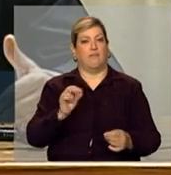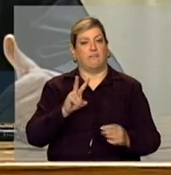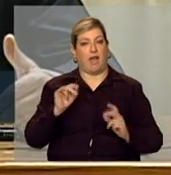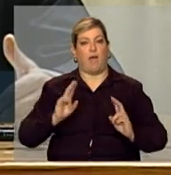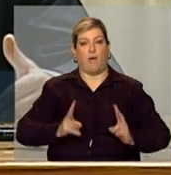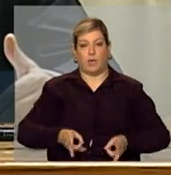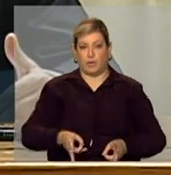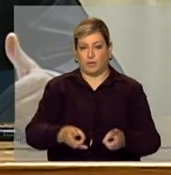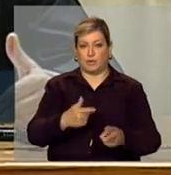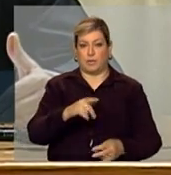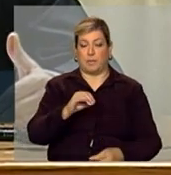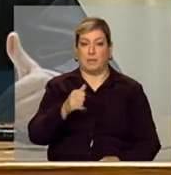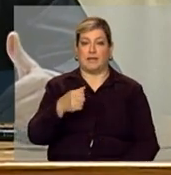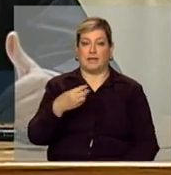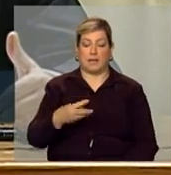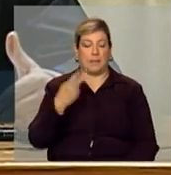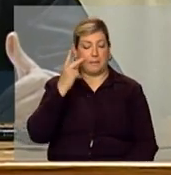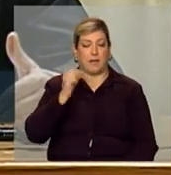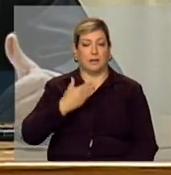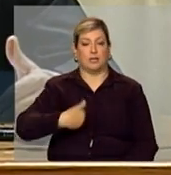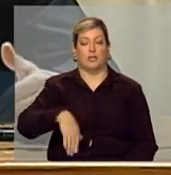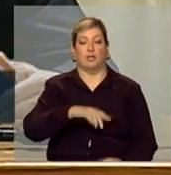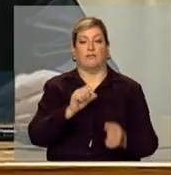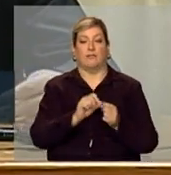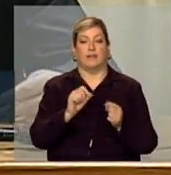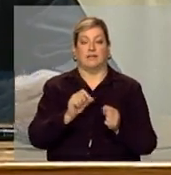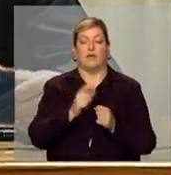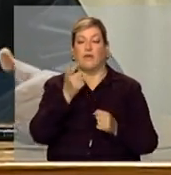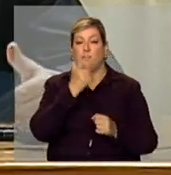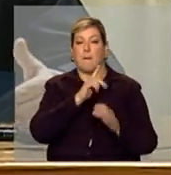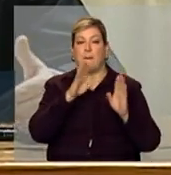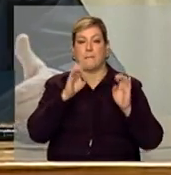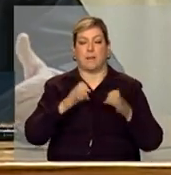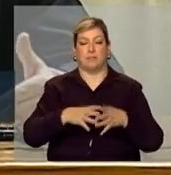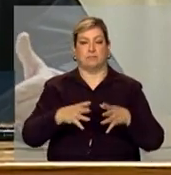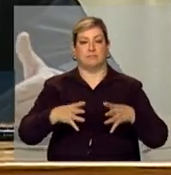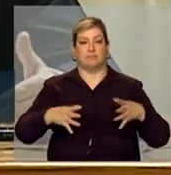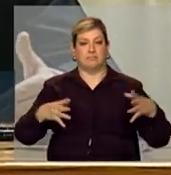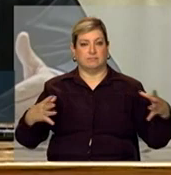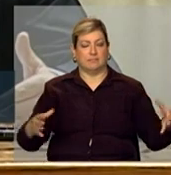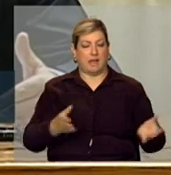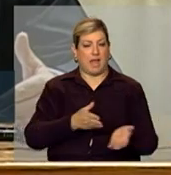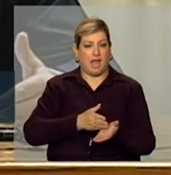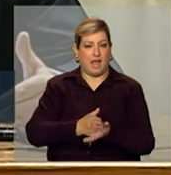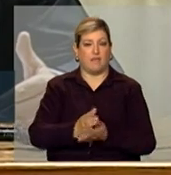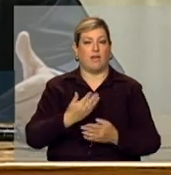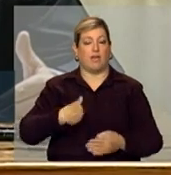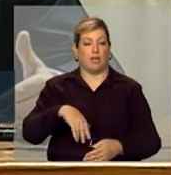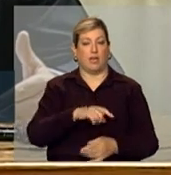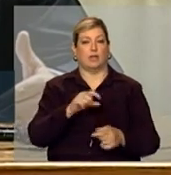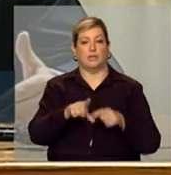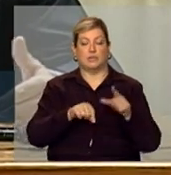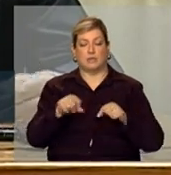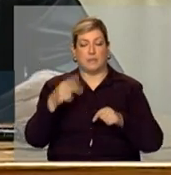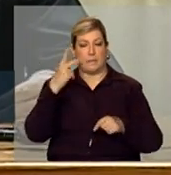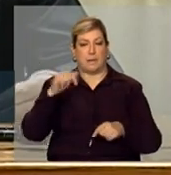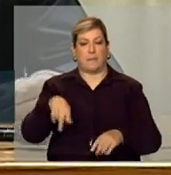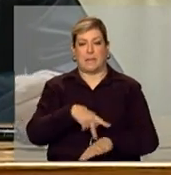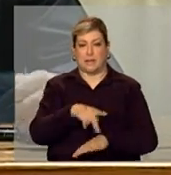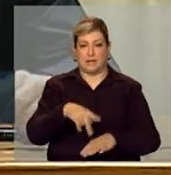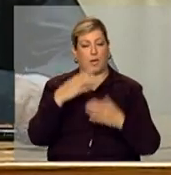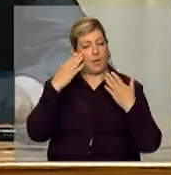continuar em 2013 para nos levar aos objetivos de crescimento que nós estabelecemos para o